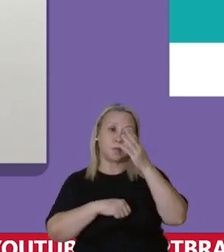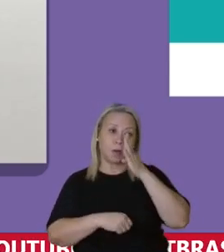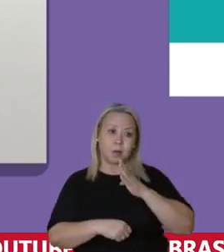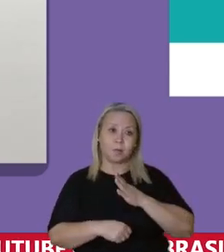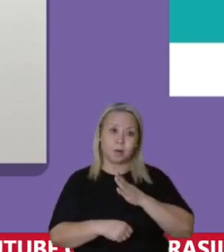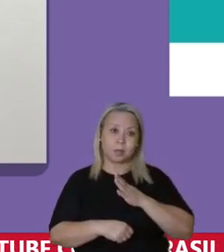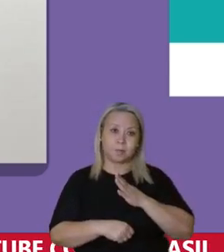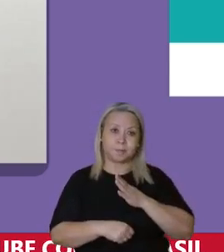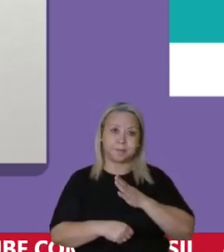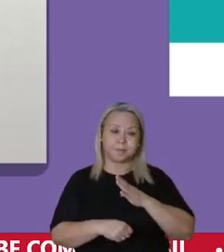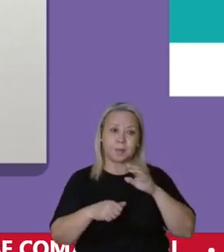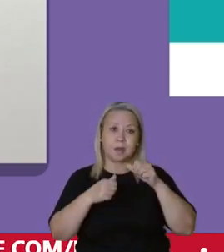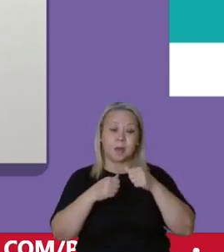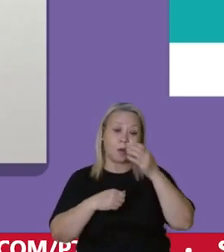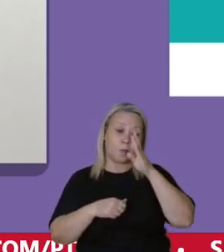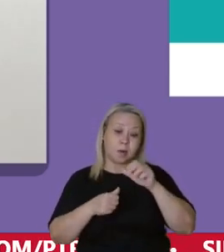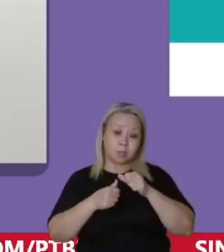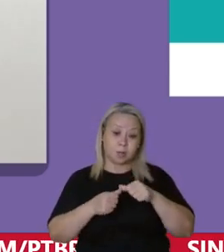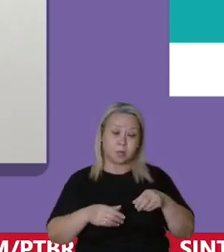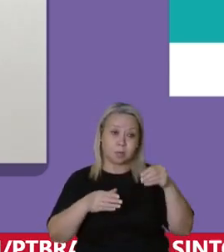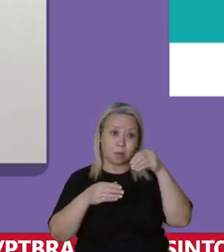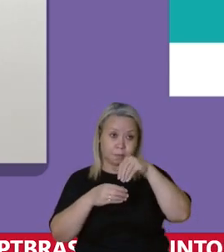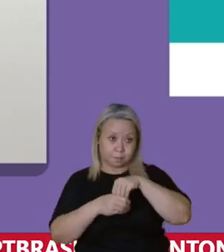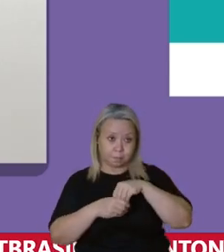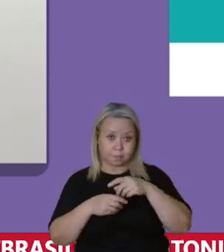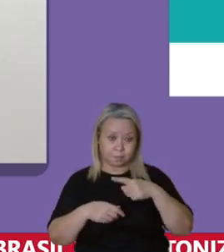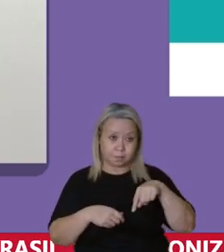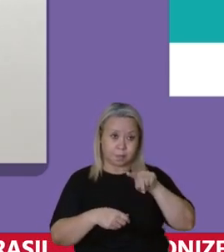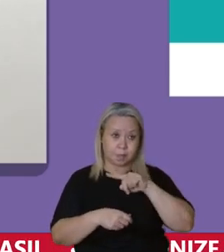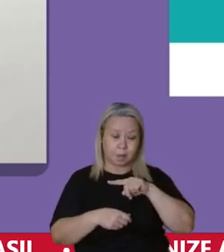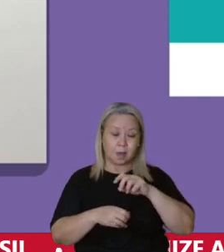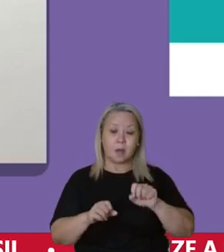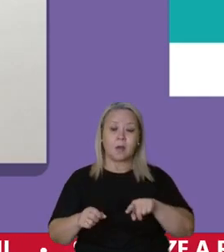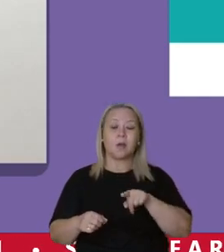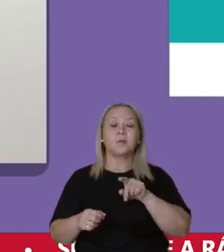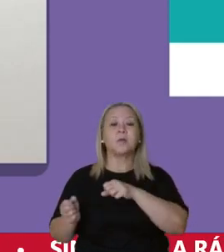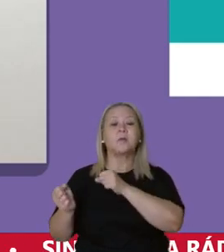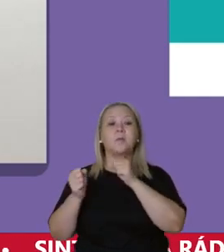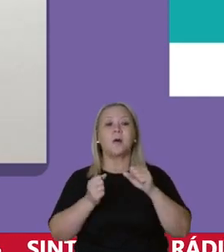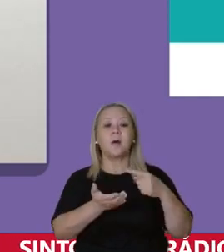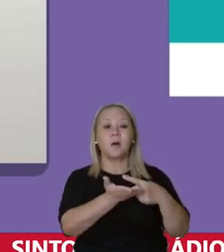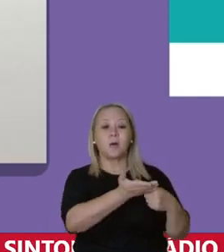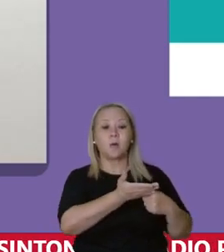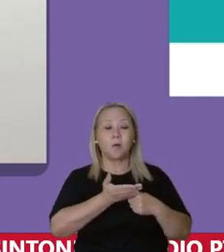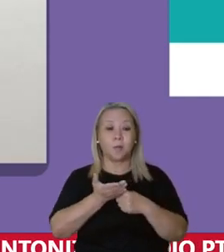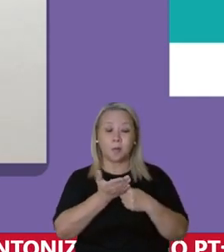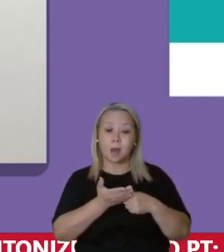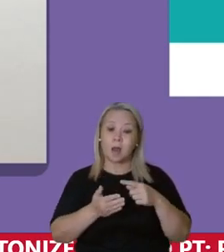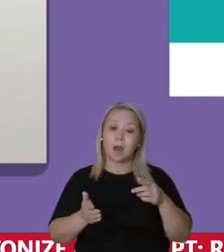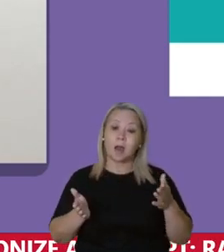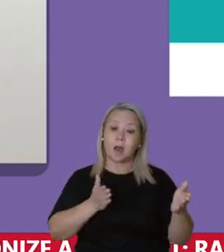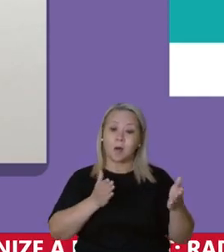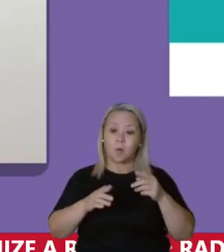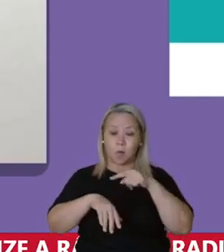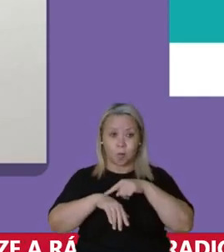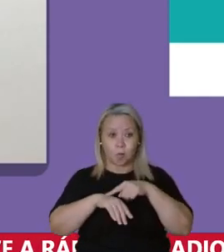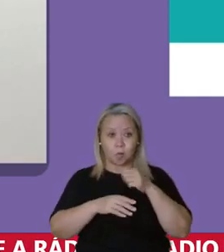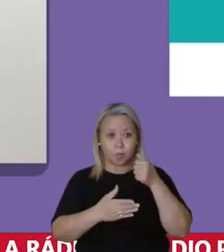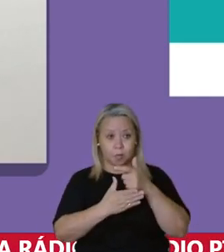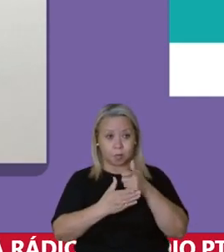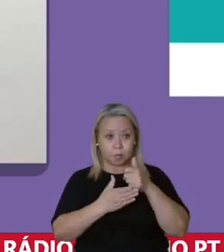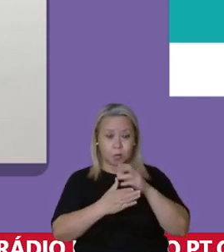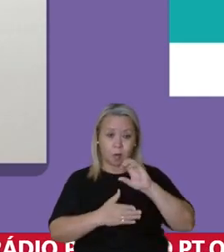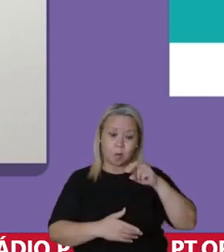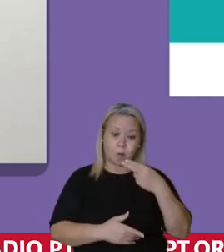Brasil está entre eles, você pode combinar ou tempo de contribuição ou